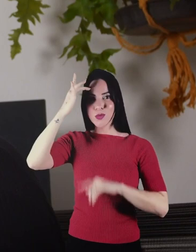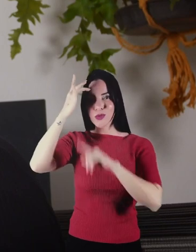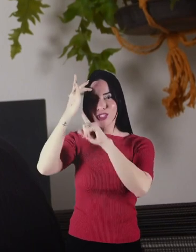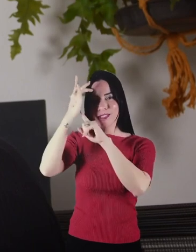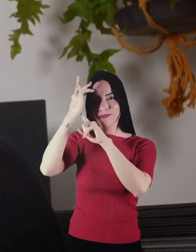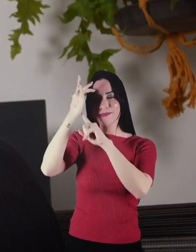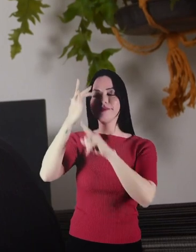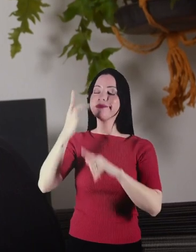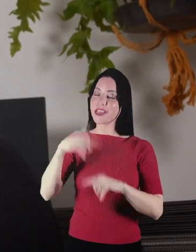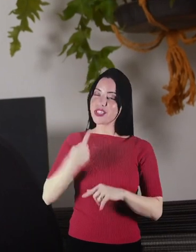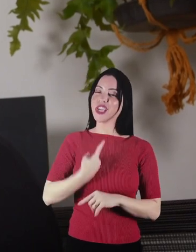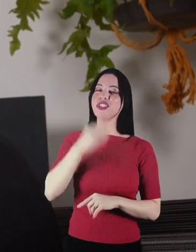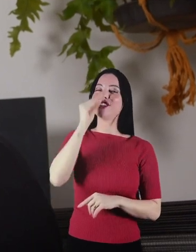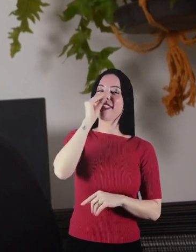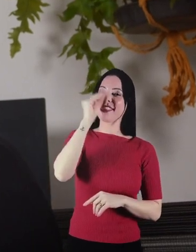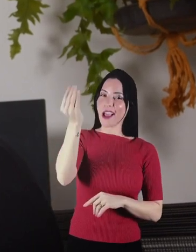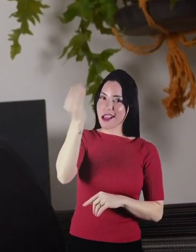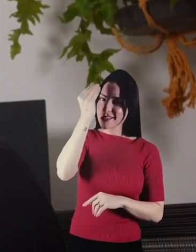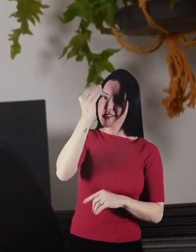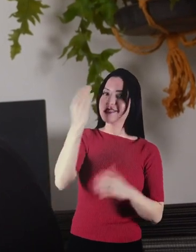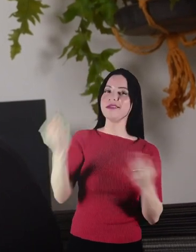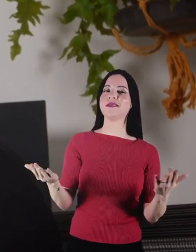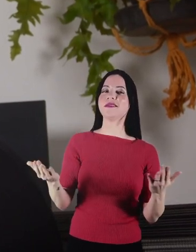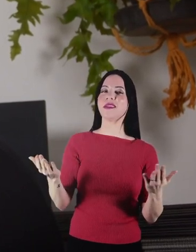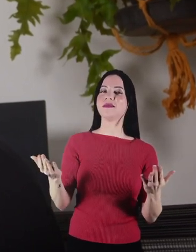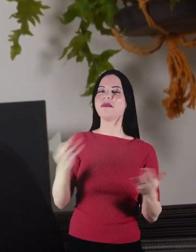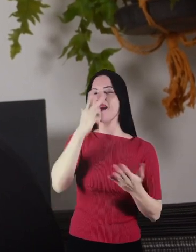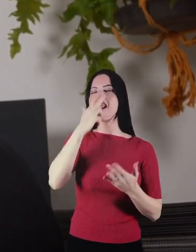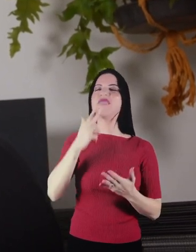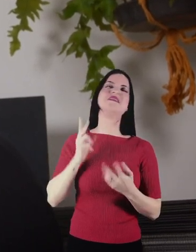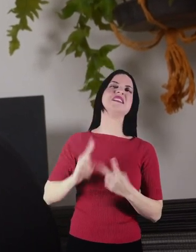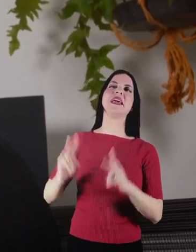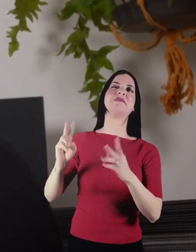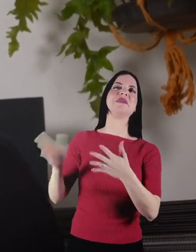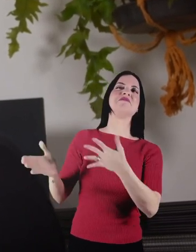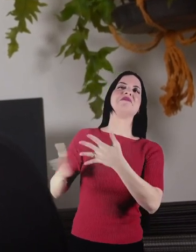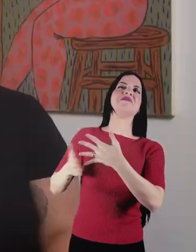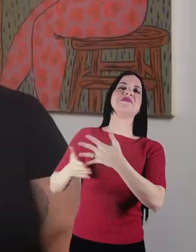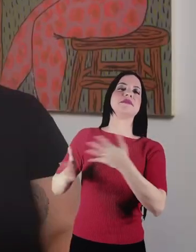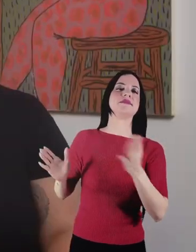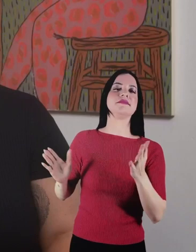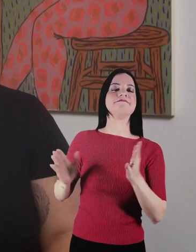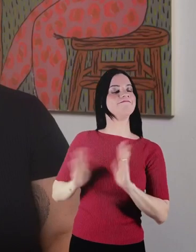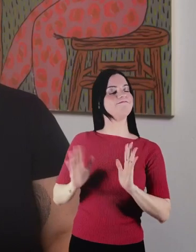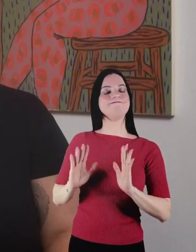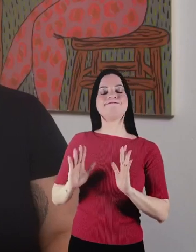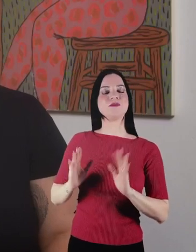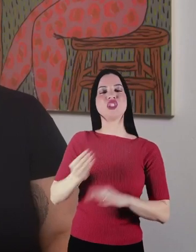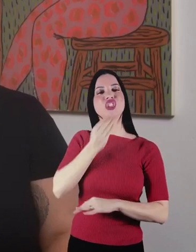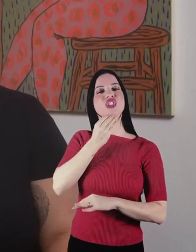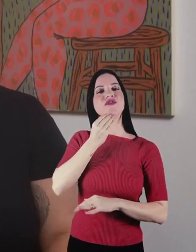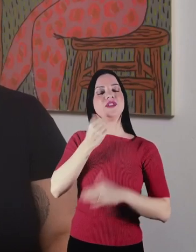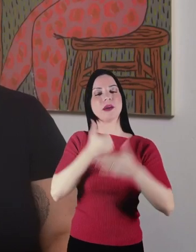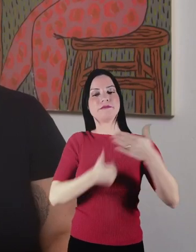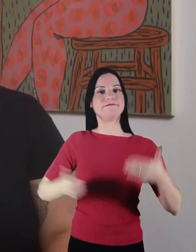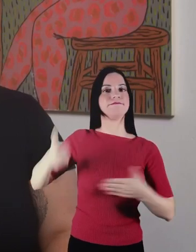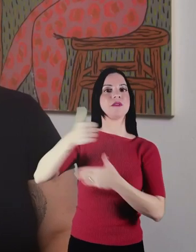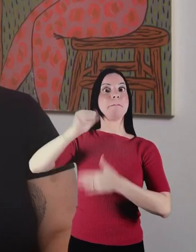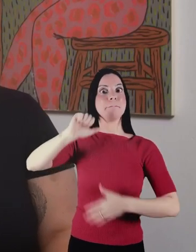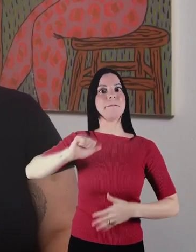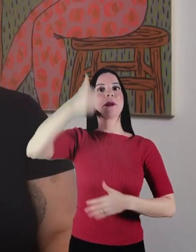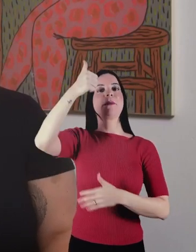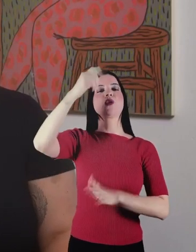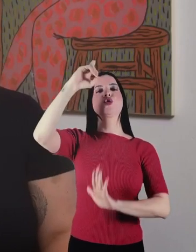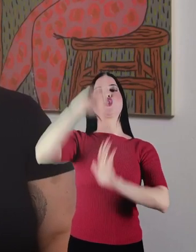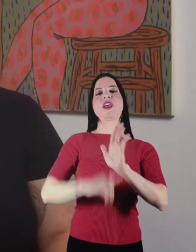é algo que a gente negligencia muito, coloca sempre como algo secundário, E ela deveria ser, na verdade, um